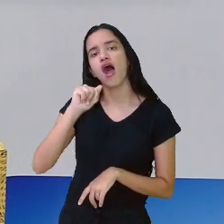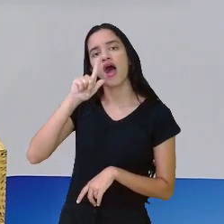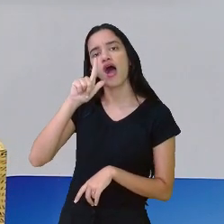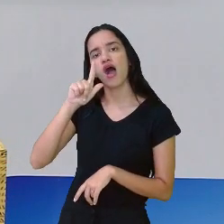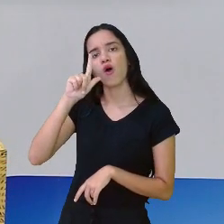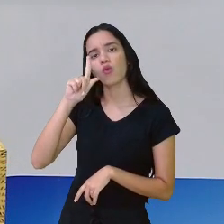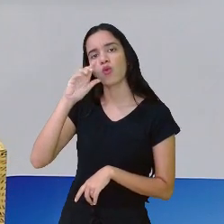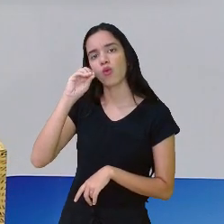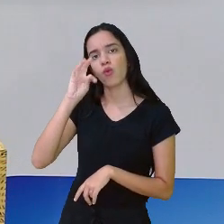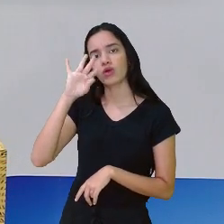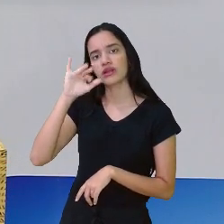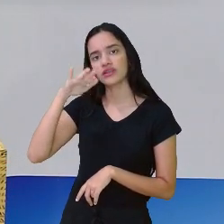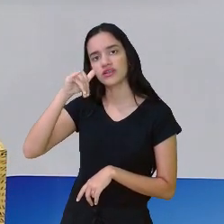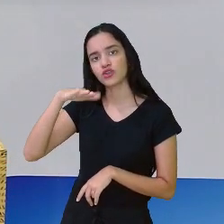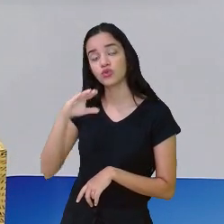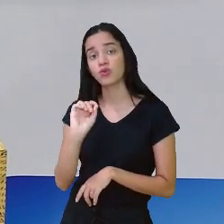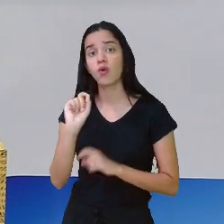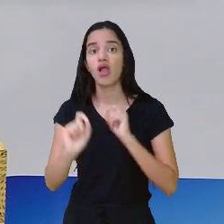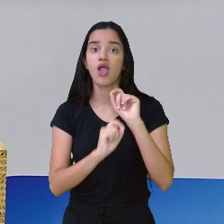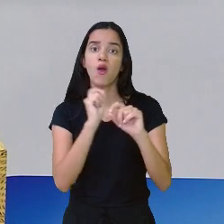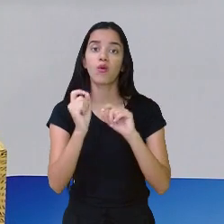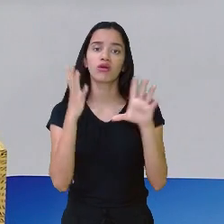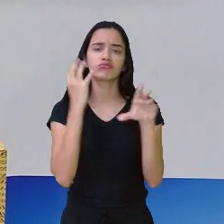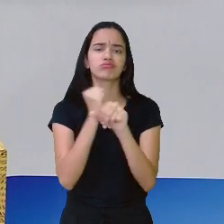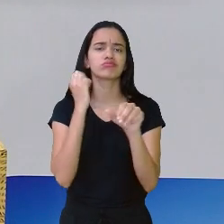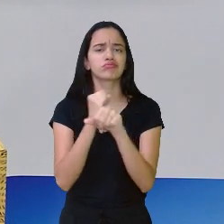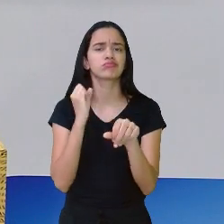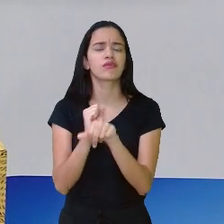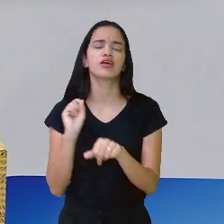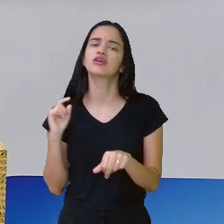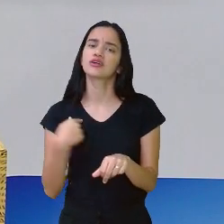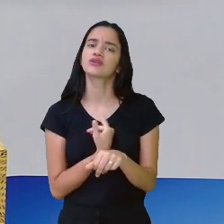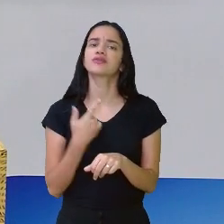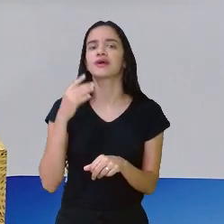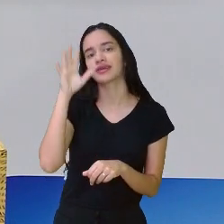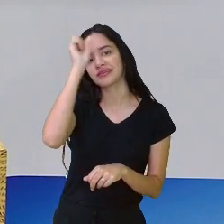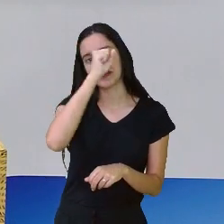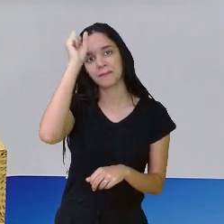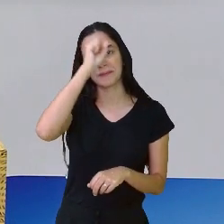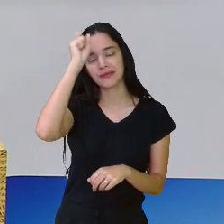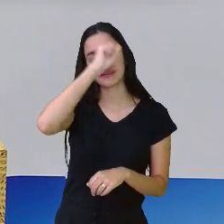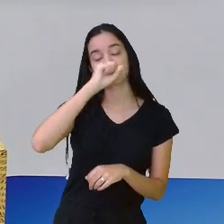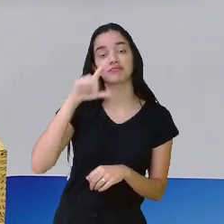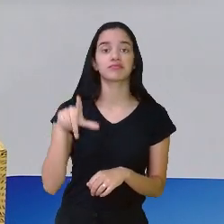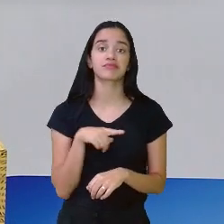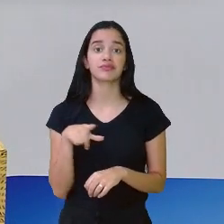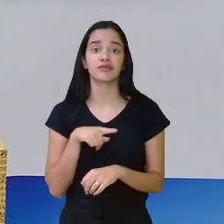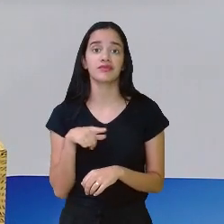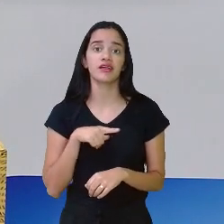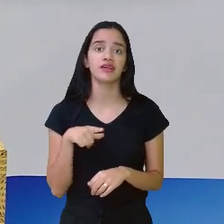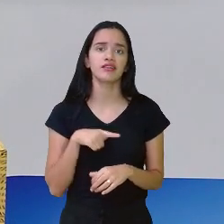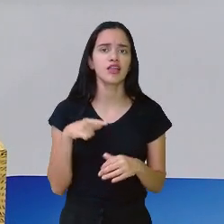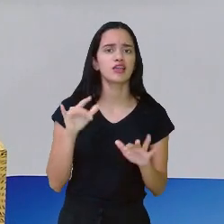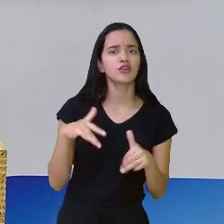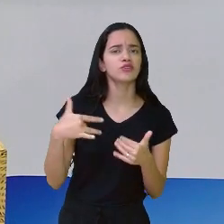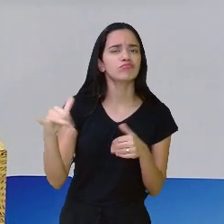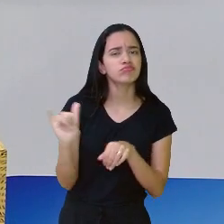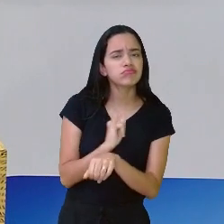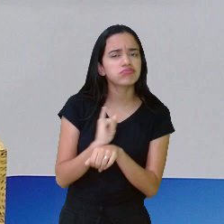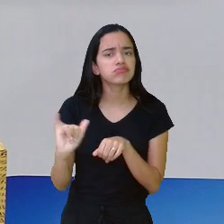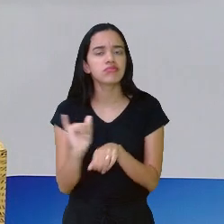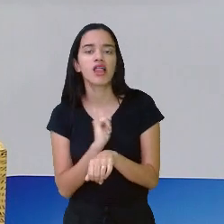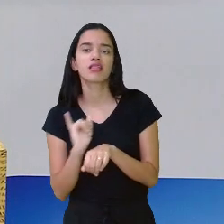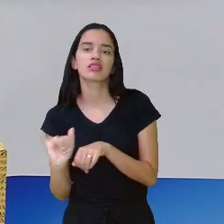algoritmo? Já conversei com vocês. É aquela continha armada que a gente aprende, né? A gente tem meios de fazer